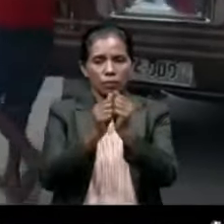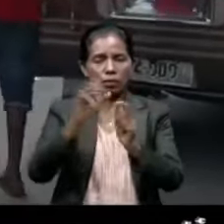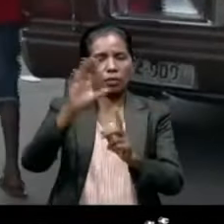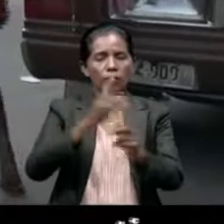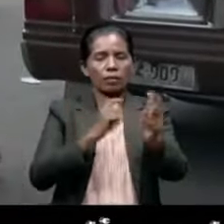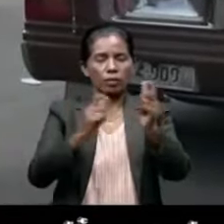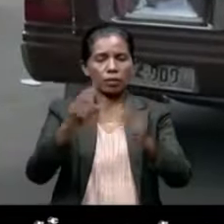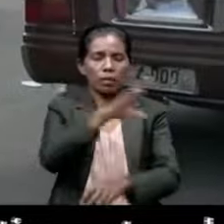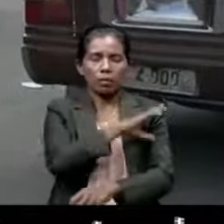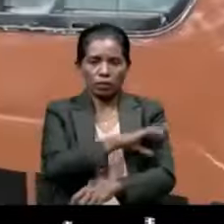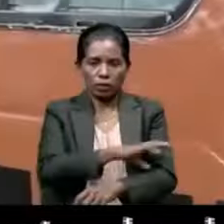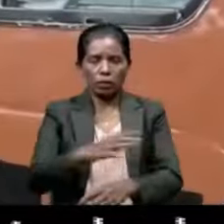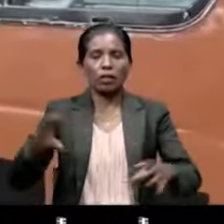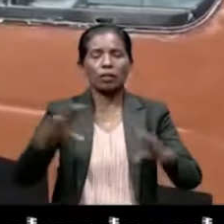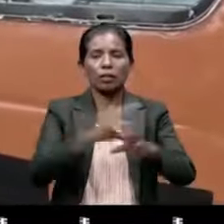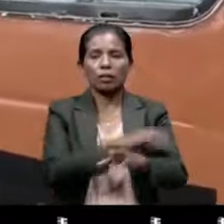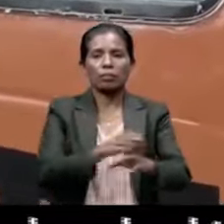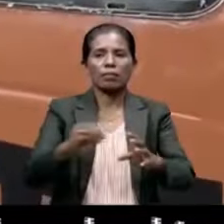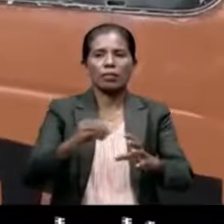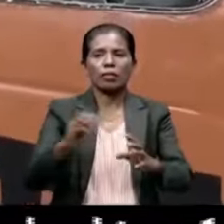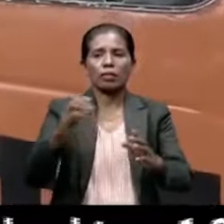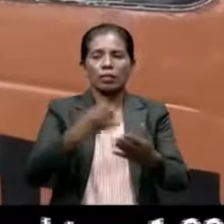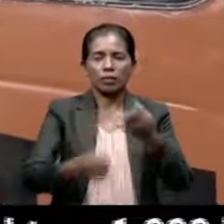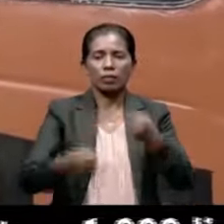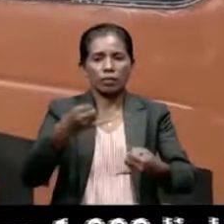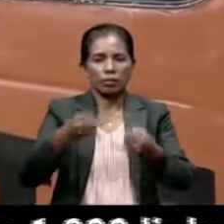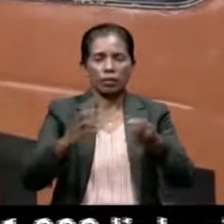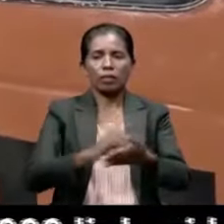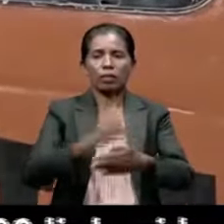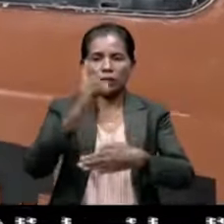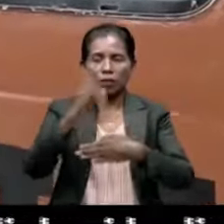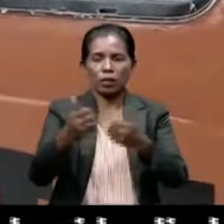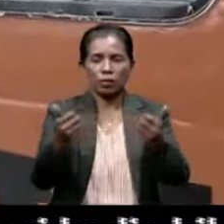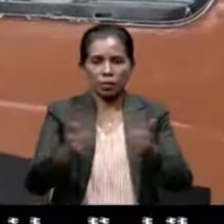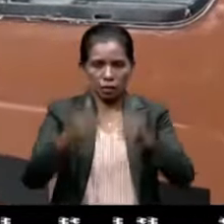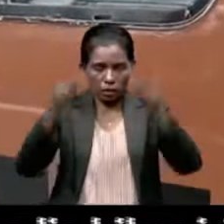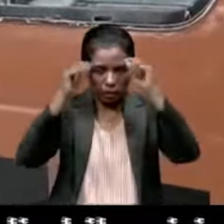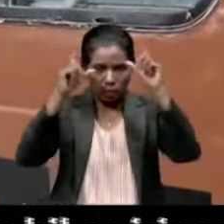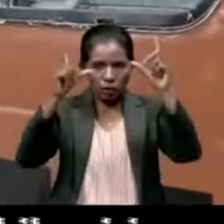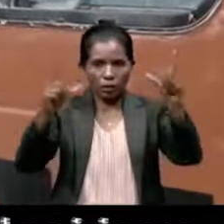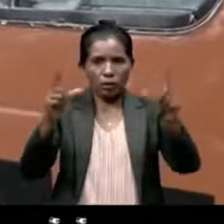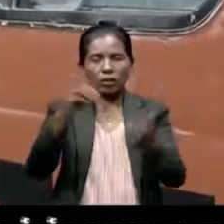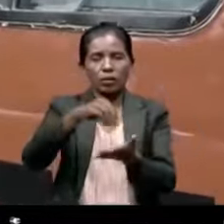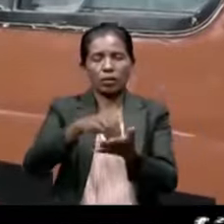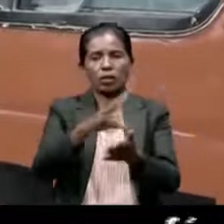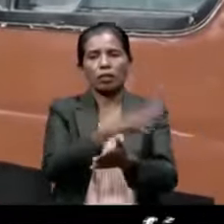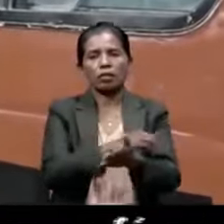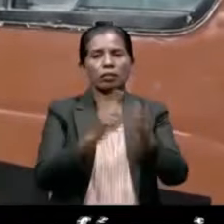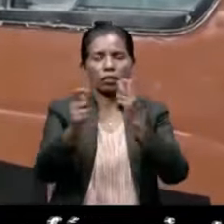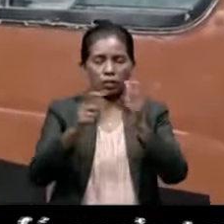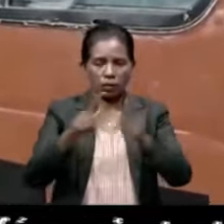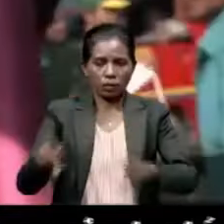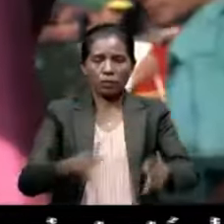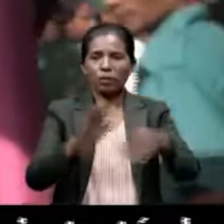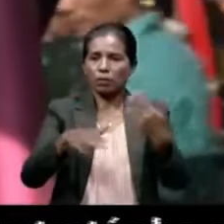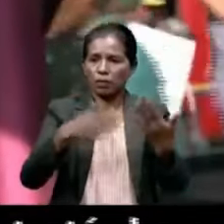trânsito segurança rodoviária nacional juventude e desenvolvimento nacional no associação deficiência Timor-Leste lança taka sticker ba transporte público